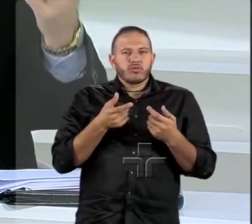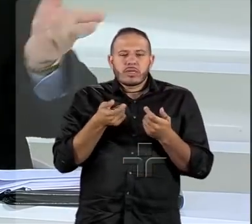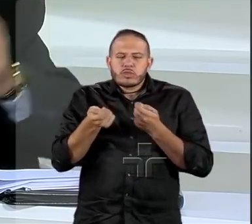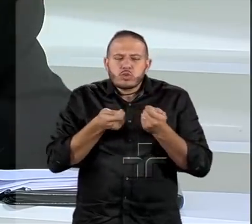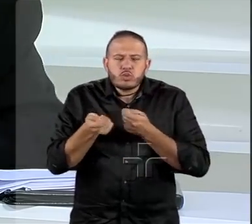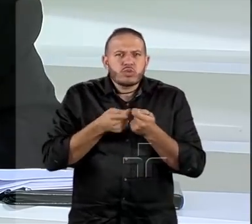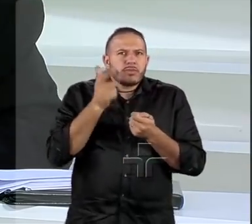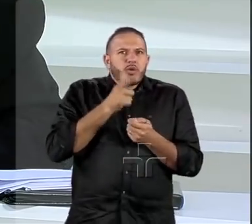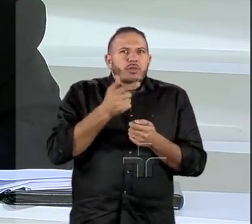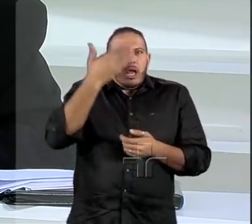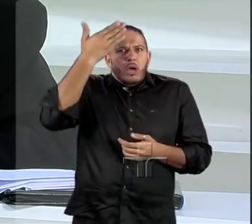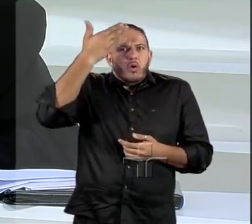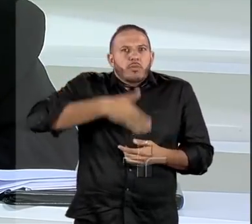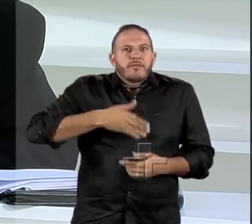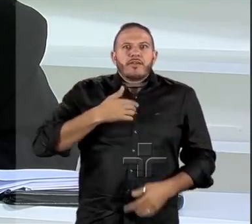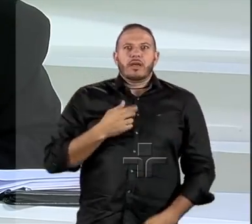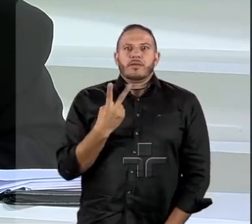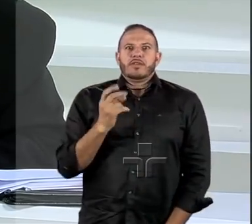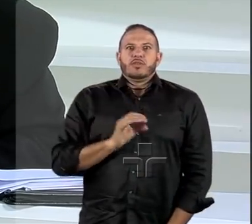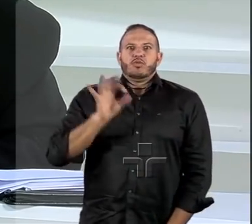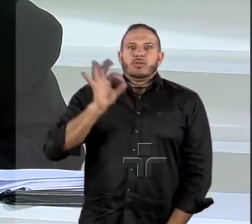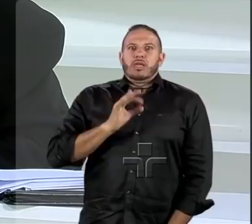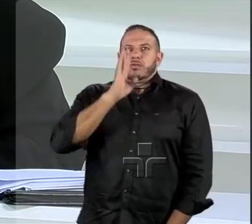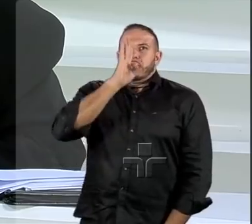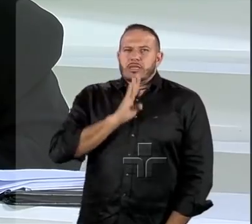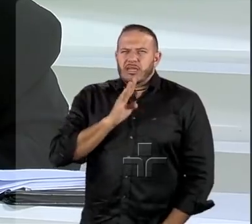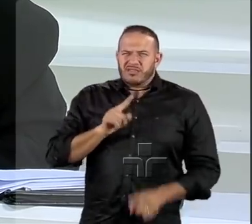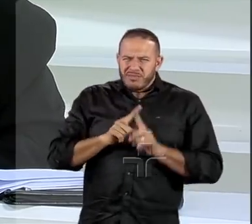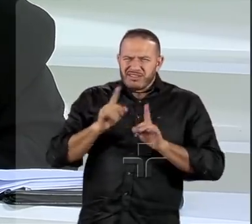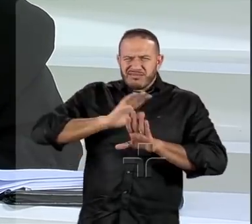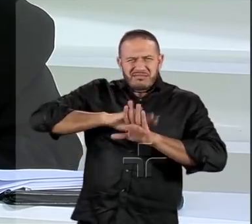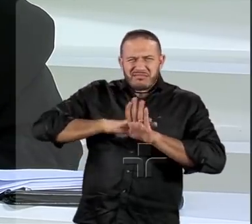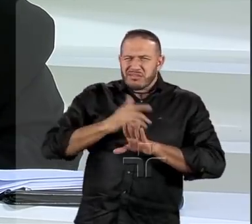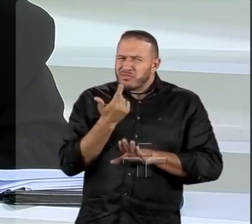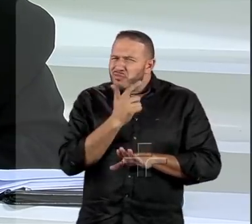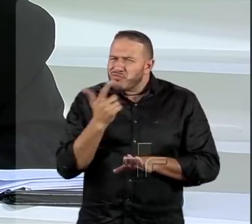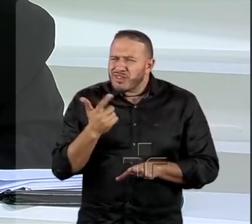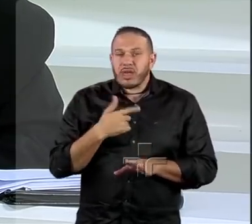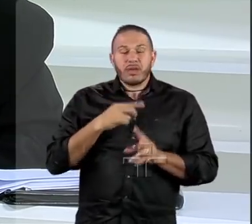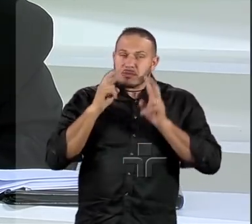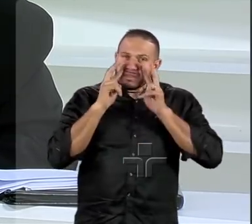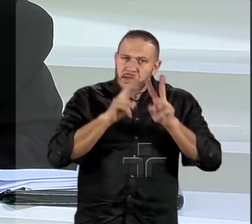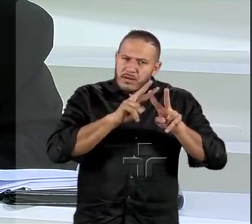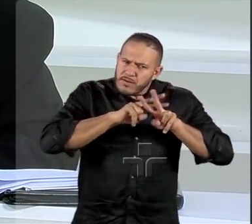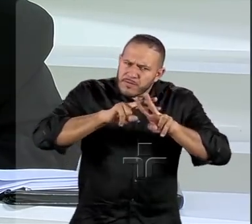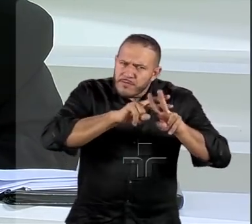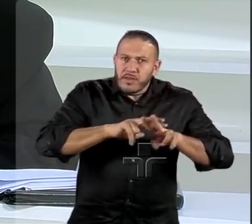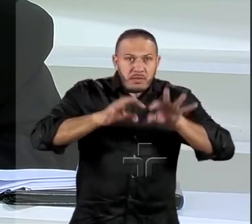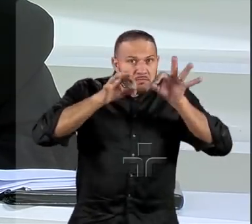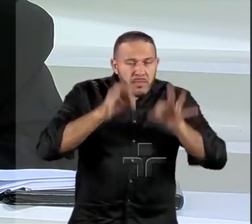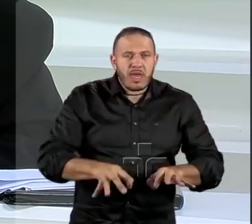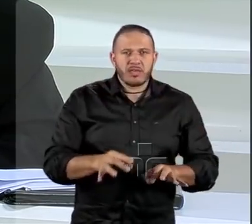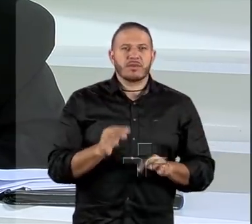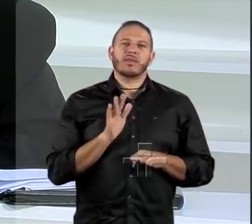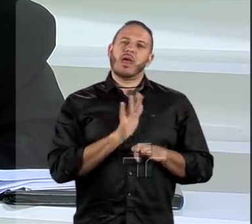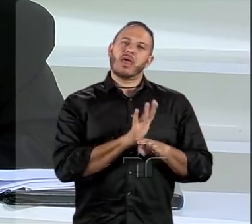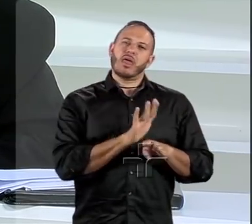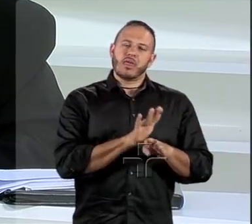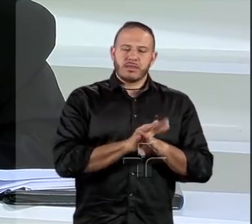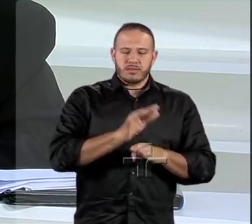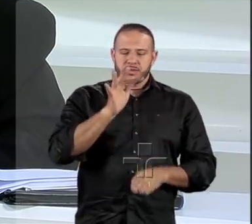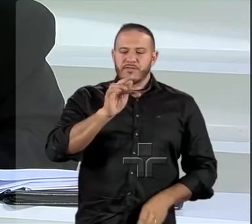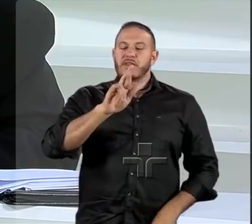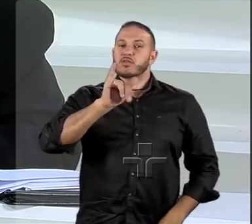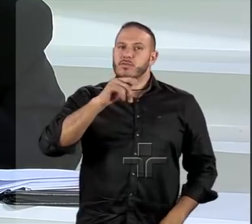comprovar 20% de gratuidade que não existe. Então, eu acho que nós precisamos rever a situação da filantropia de hospitais privados